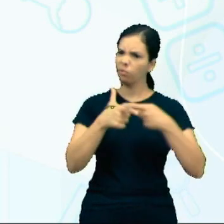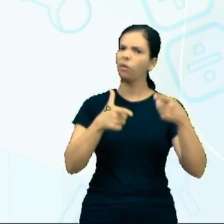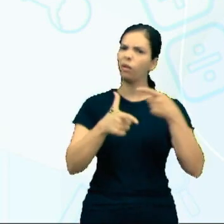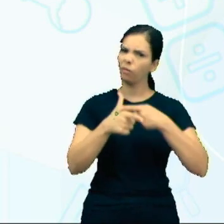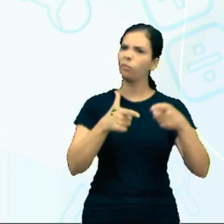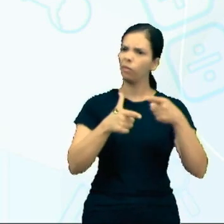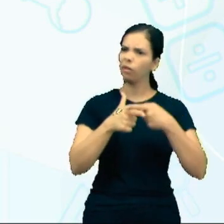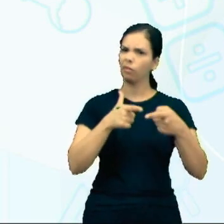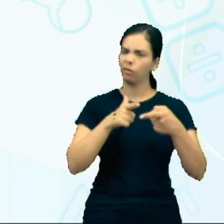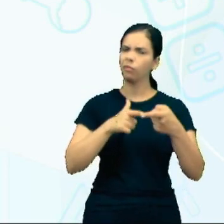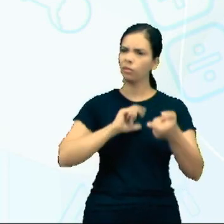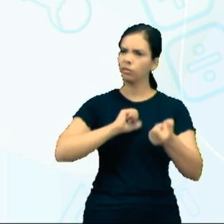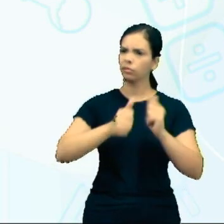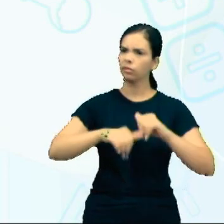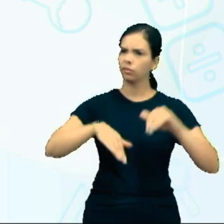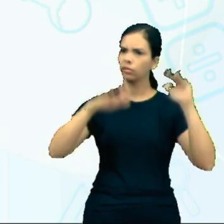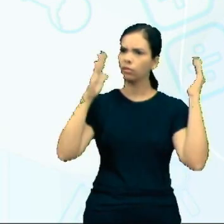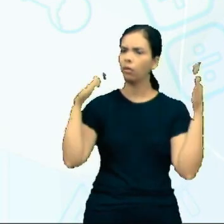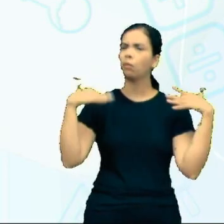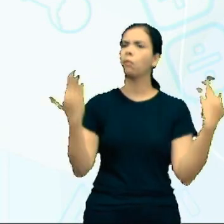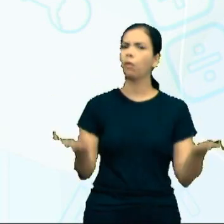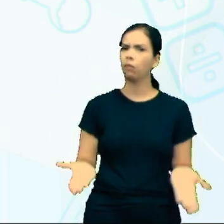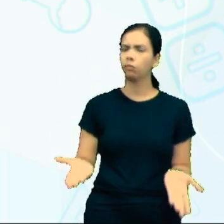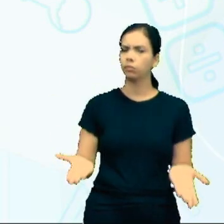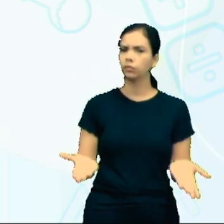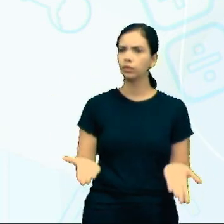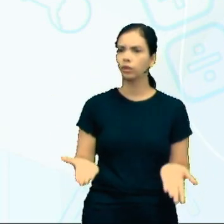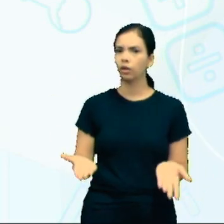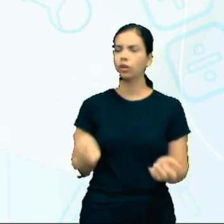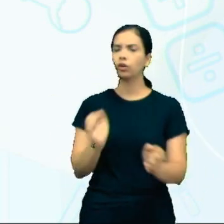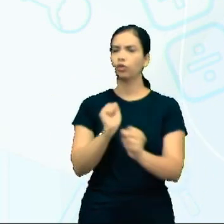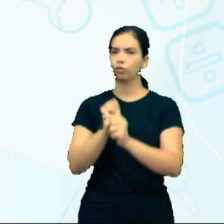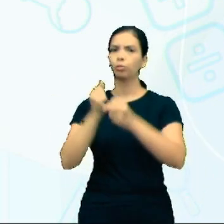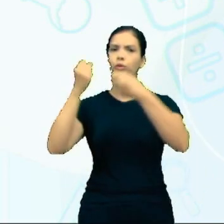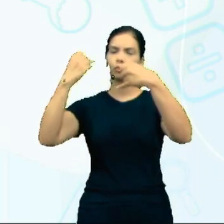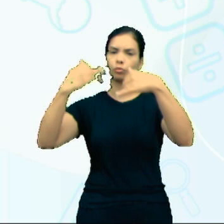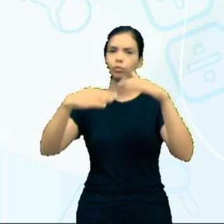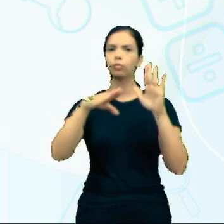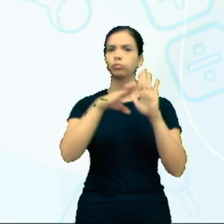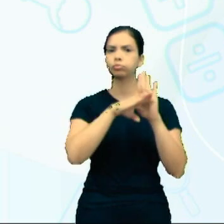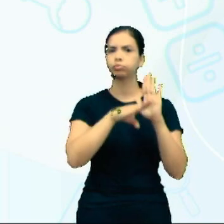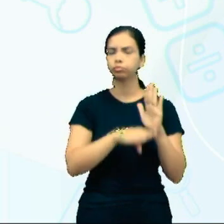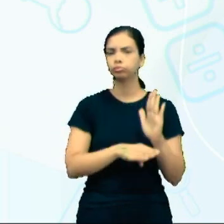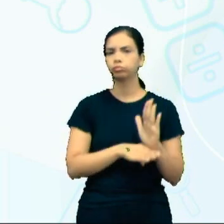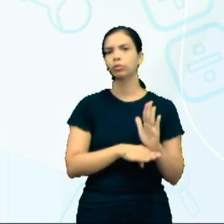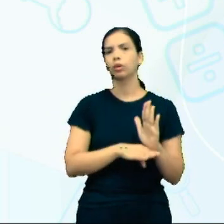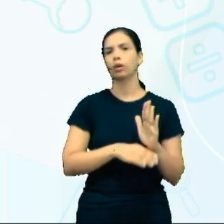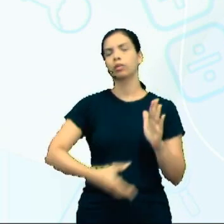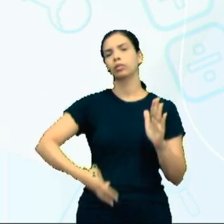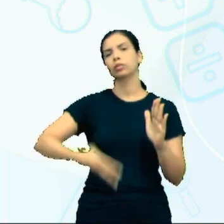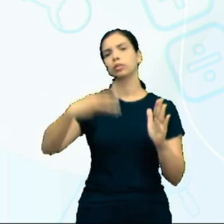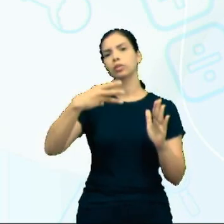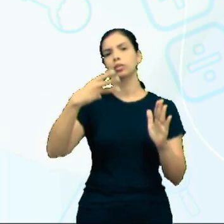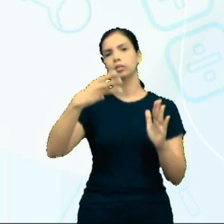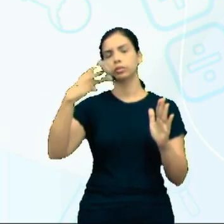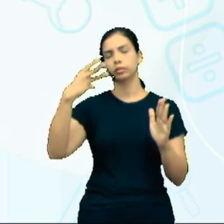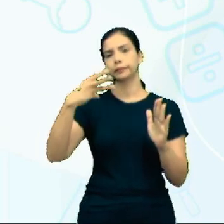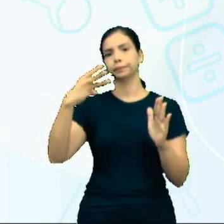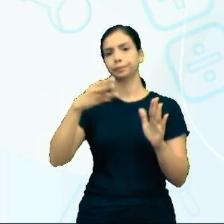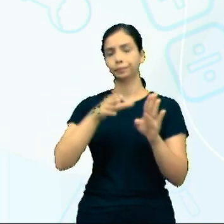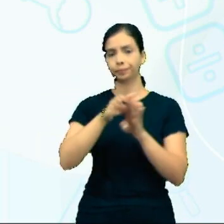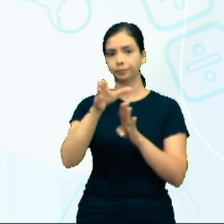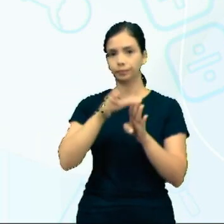você pergunta quais? E espera a pessoa relatar quais problemas ela identifica. E aí esse terceiro ponto é uma orientação, que é o